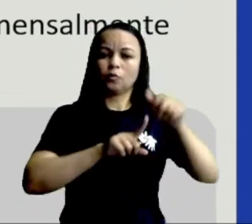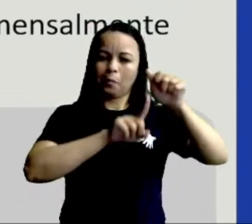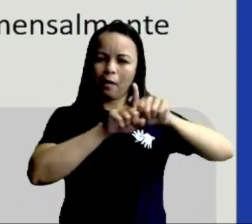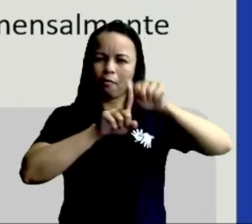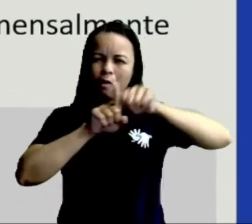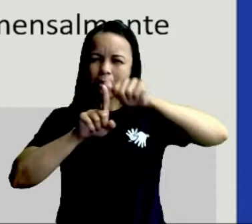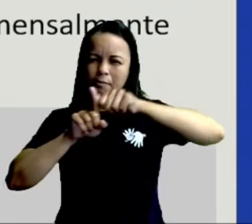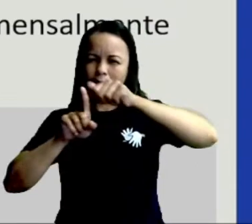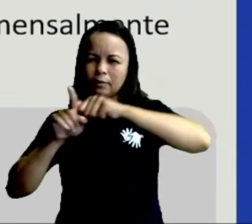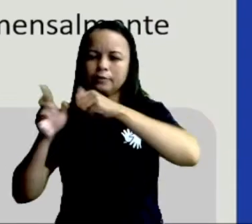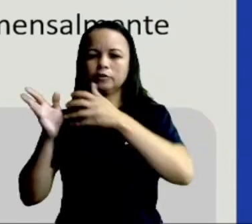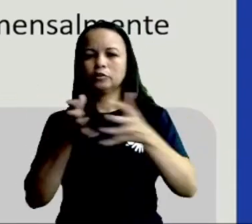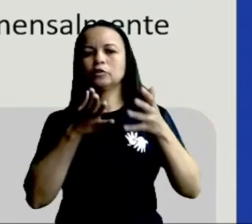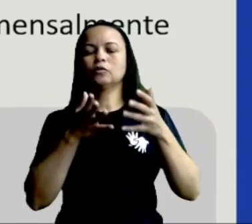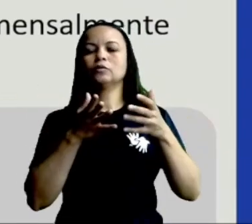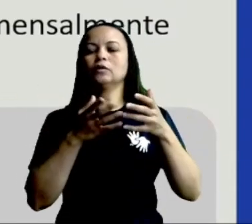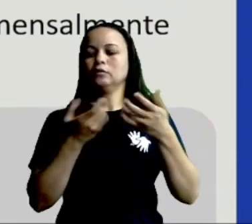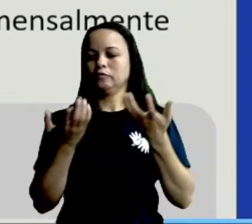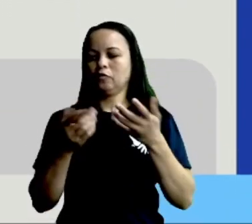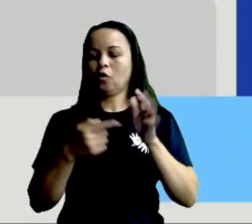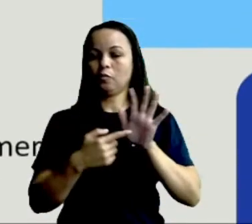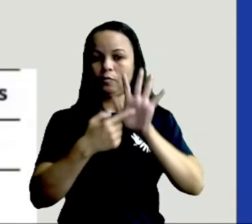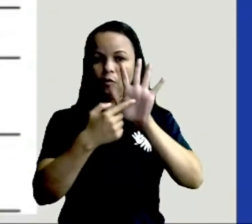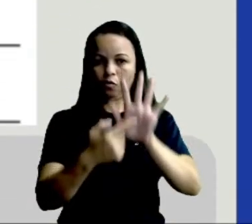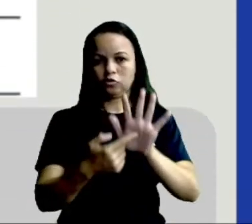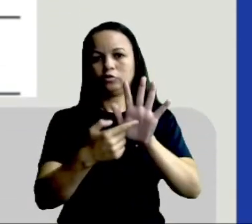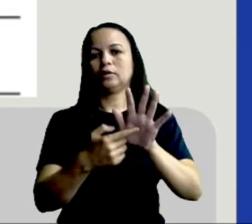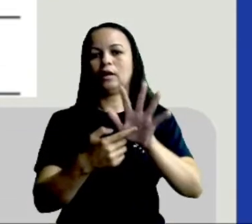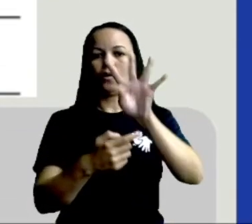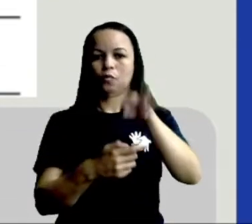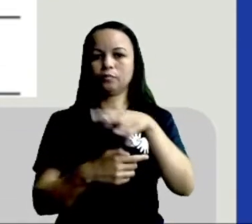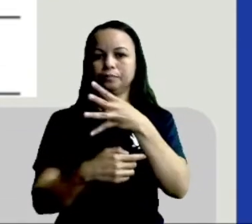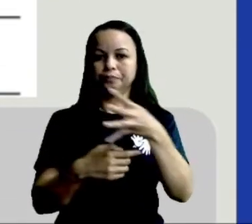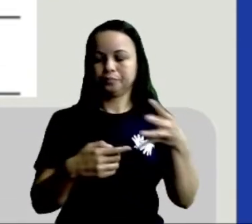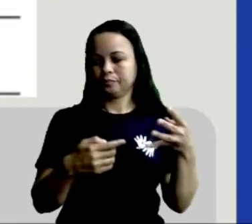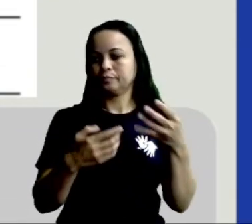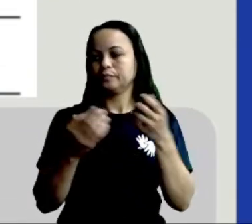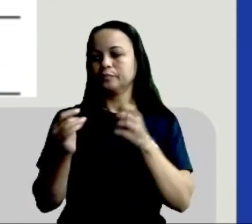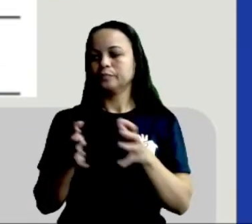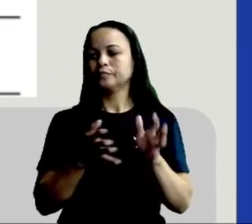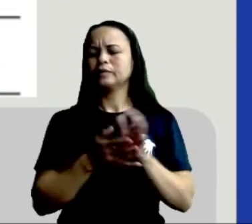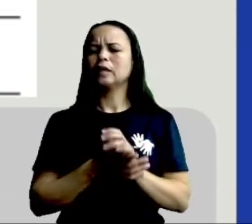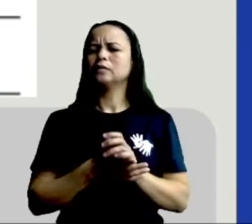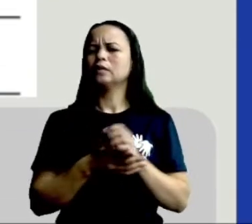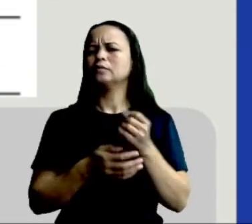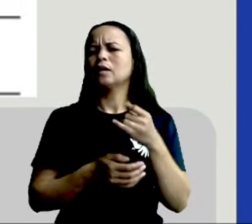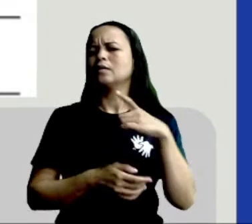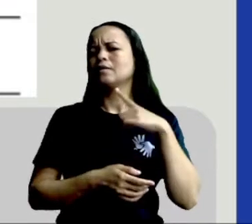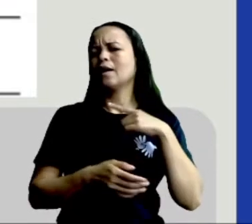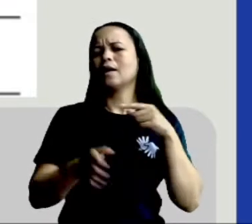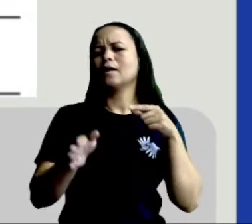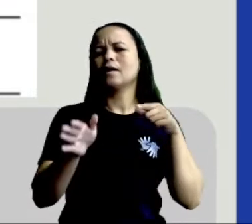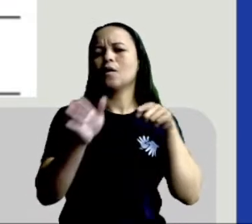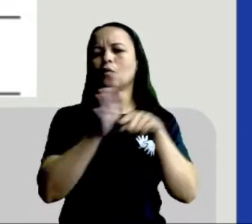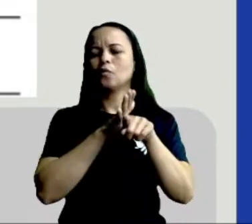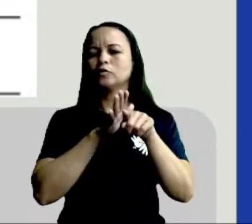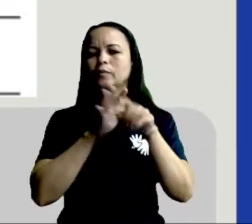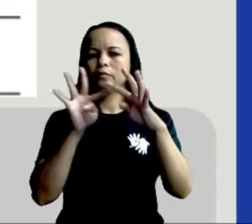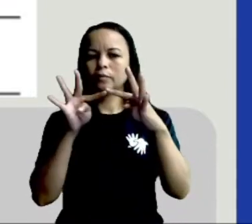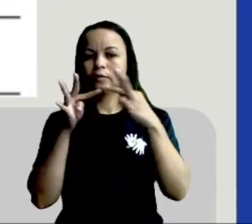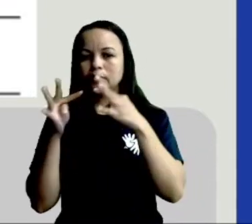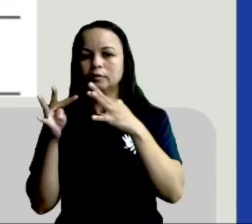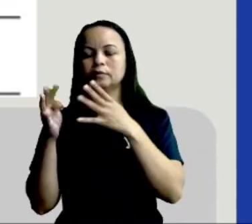mensalmente, conforme o quadro abaixo. Então, se liga aí no quadro, presta bem atenção, que eu tenho algumas perguntinhas para a gente